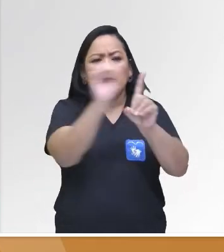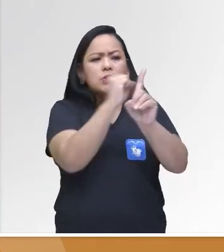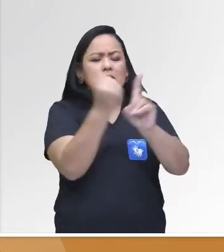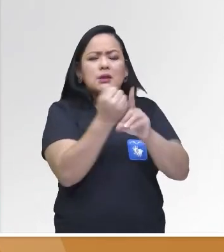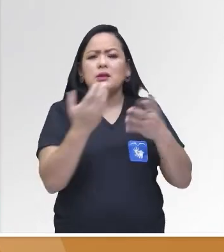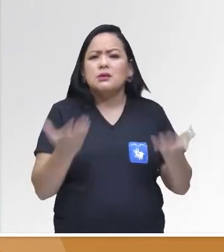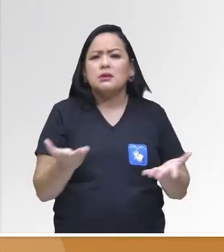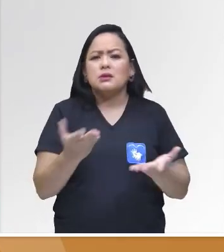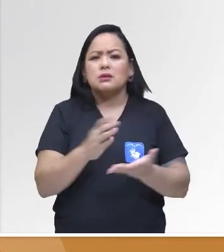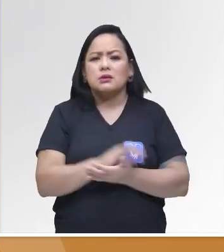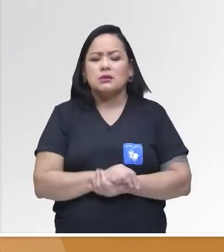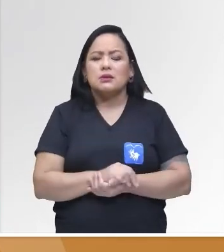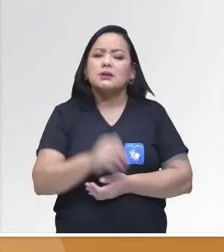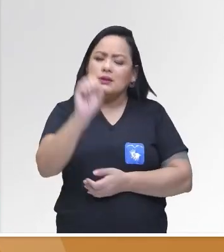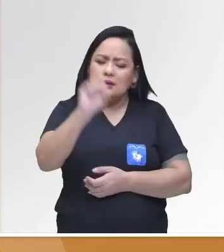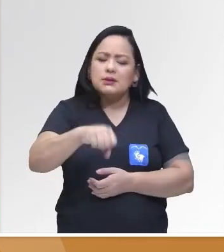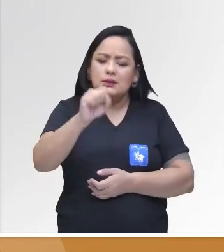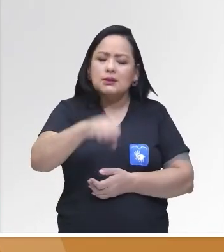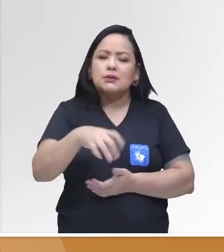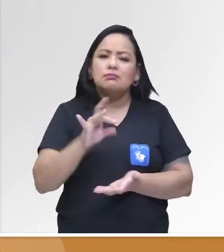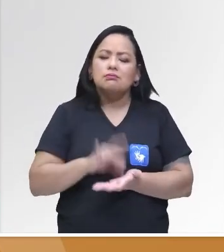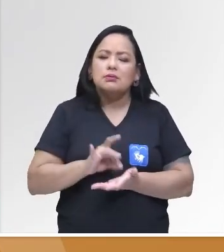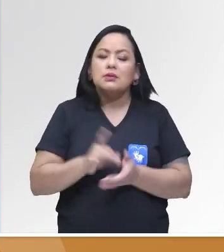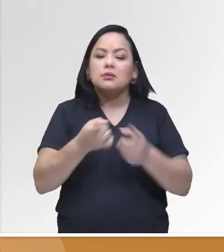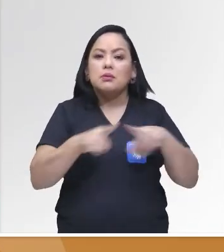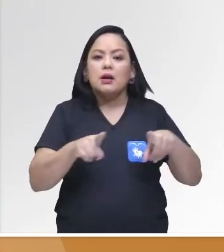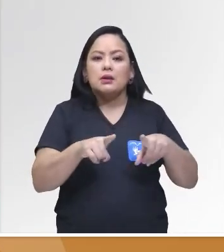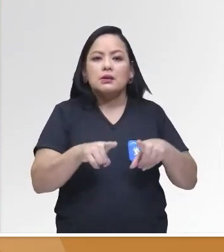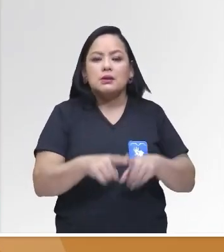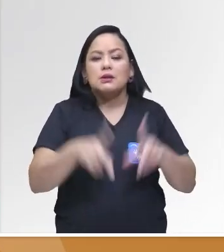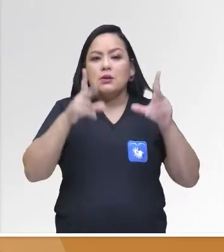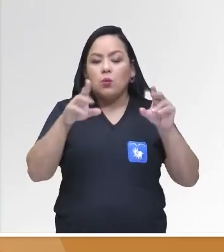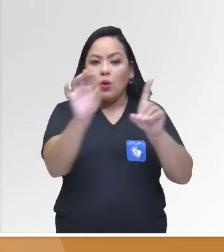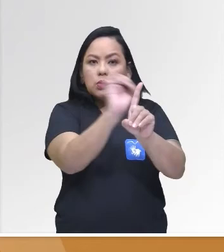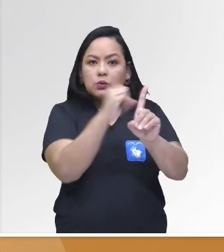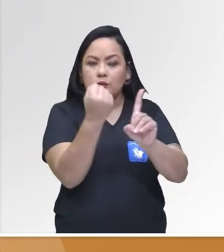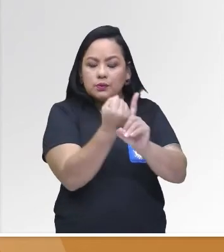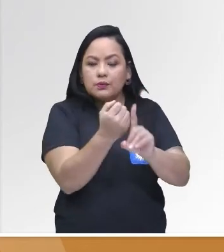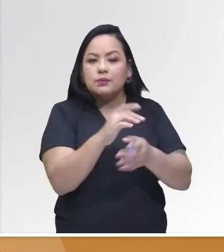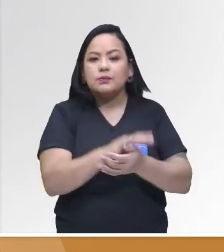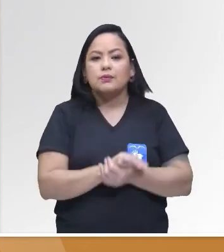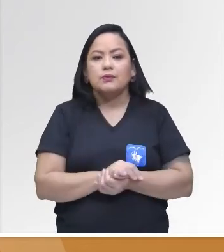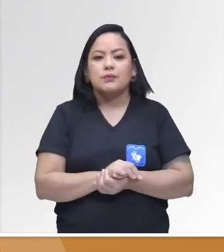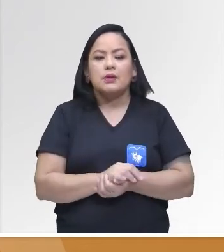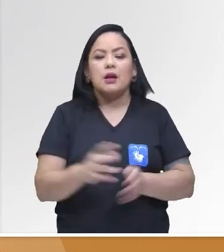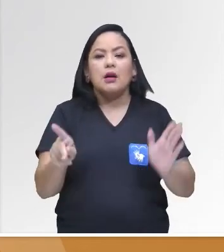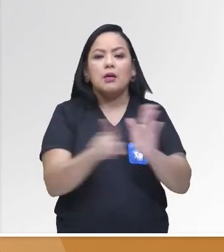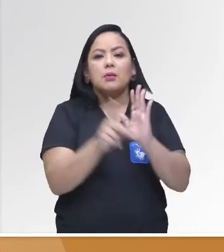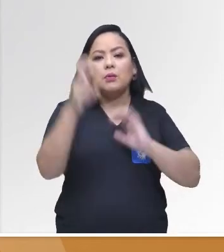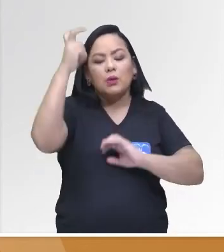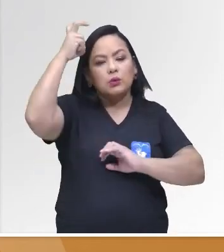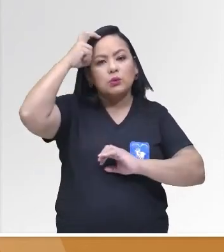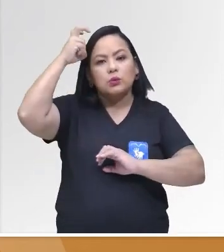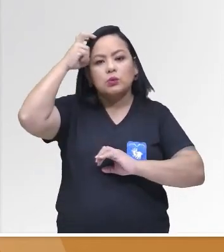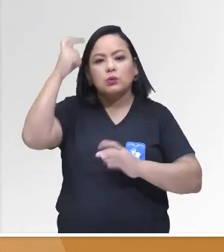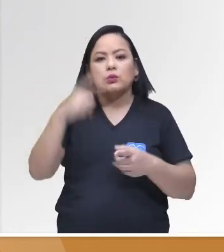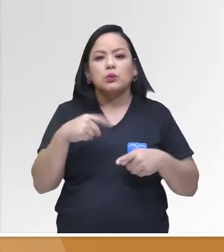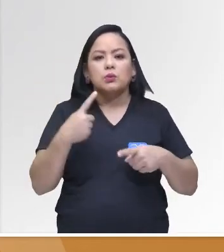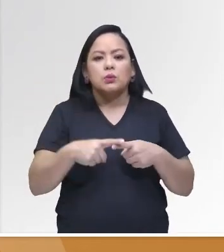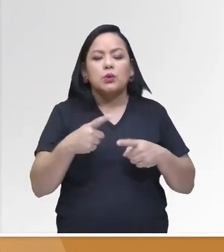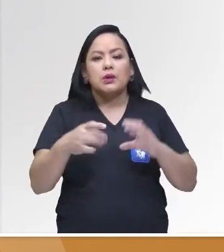sociedade? Exatamente. Mas dentro desta mesma sociedade, a própria cultura, pela